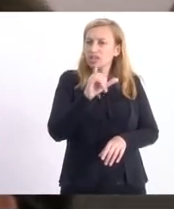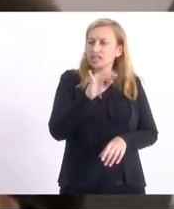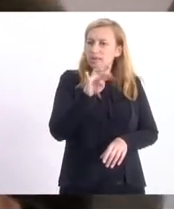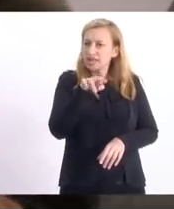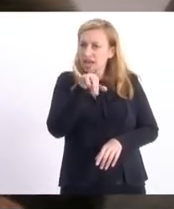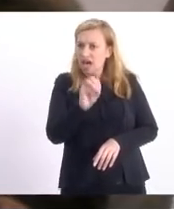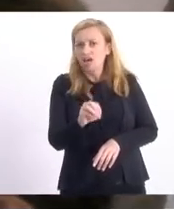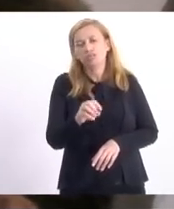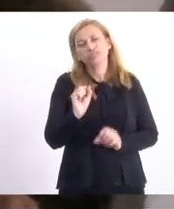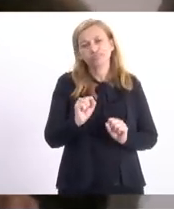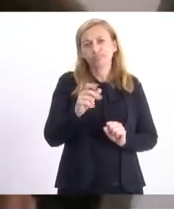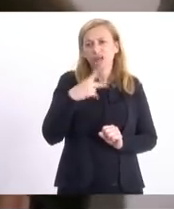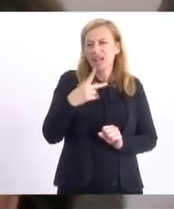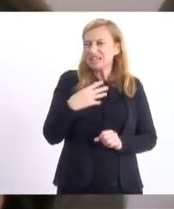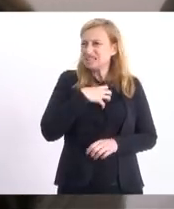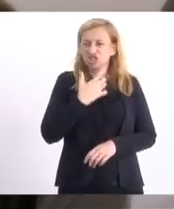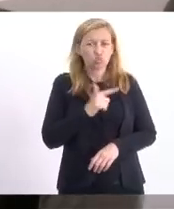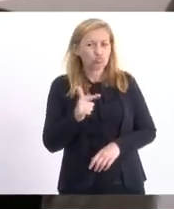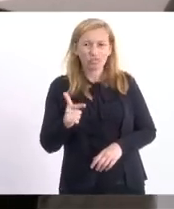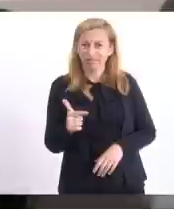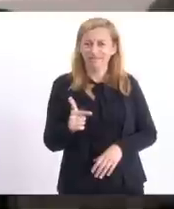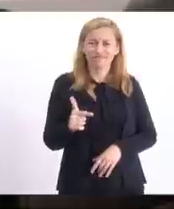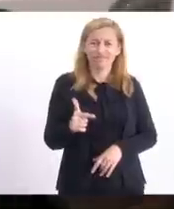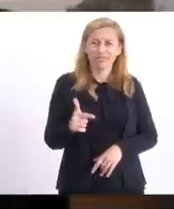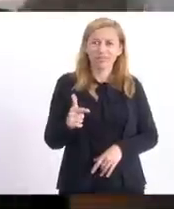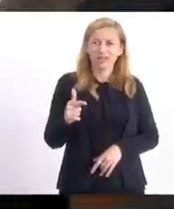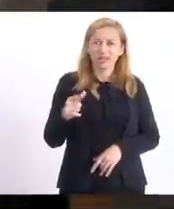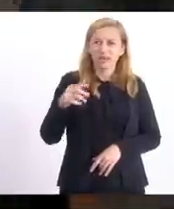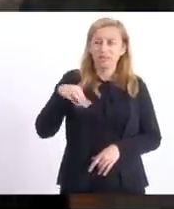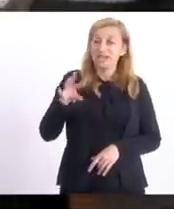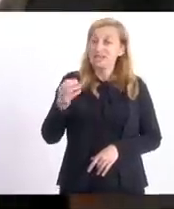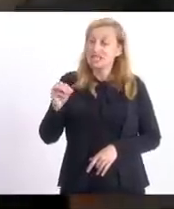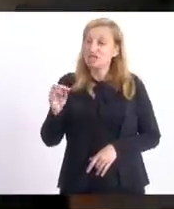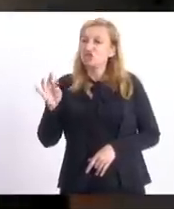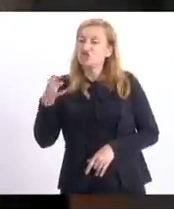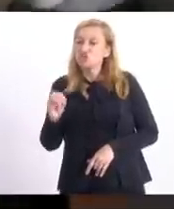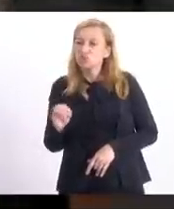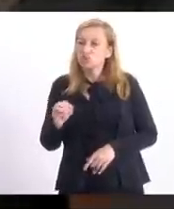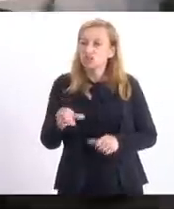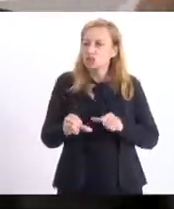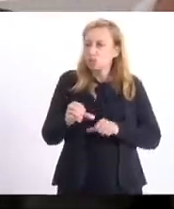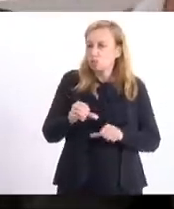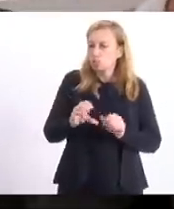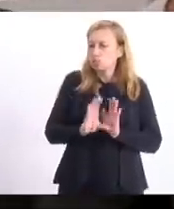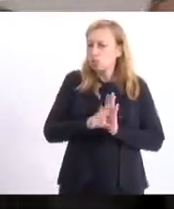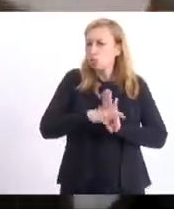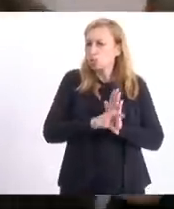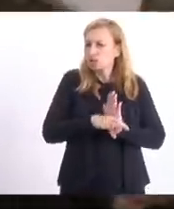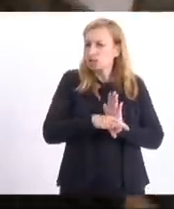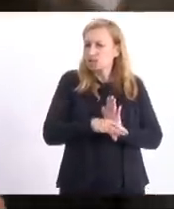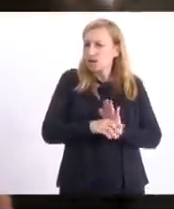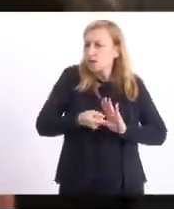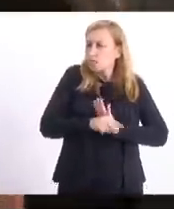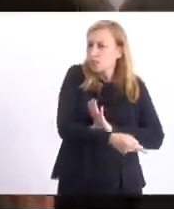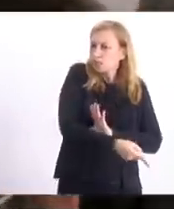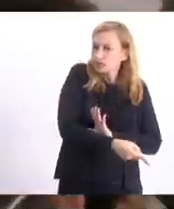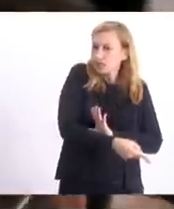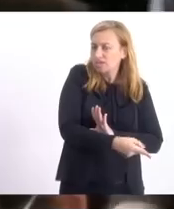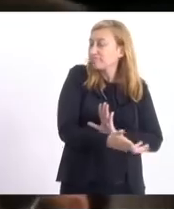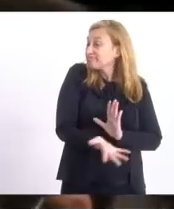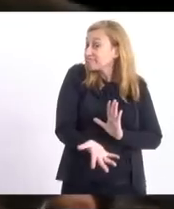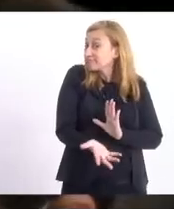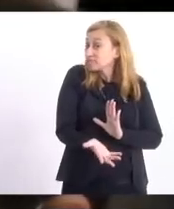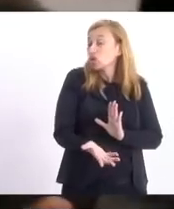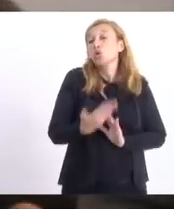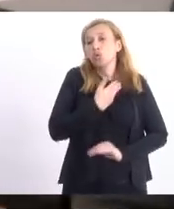assim. Então não tem nenhum sentido, Marcelo Dino, a gente distorcer esse conceito e aprofundar uma disparidade.